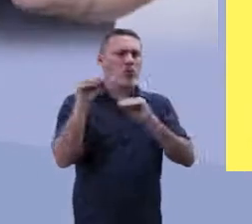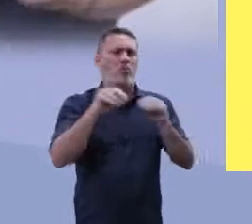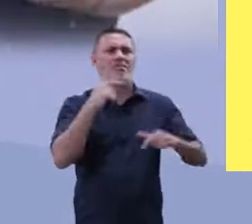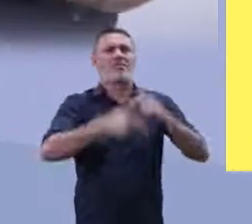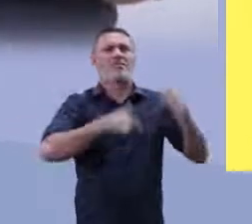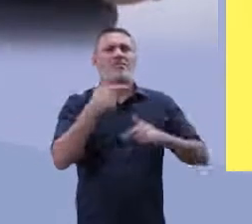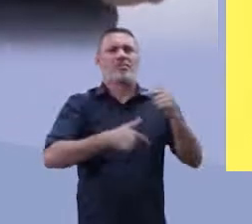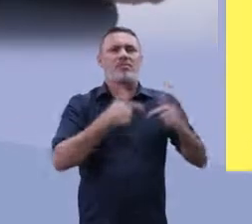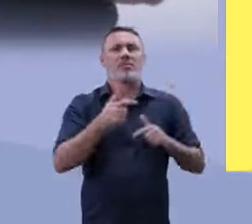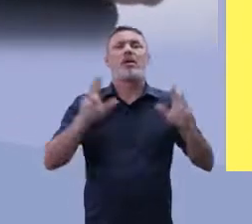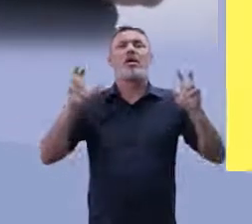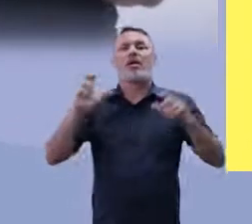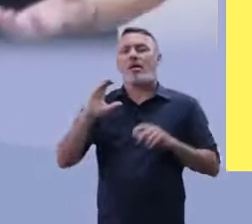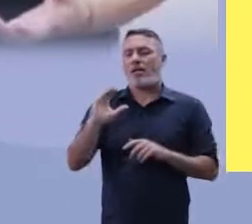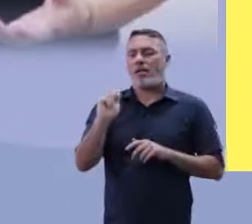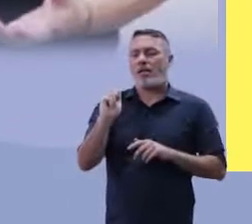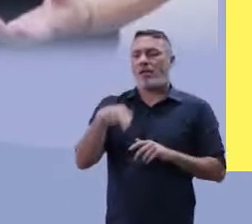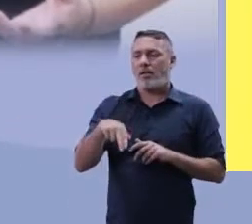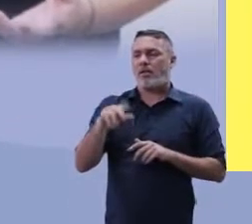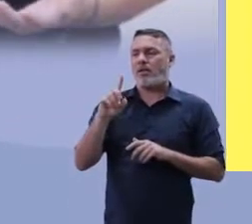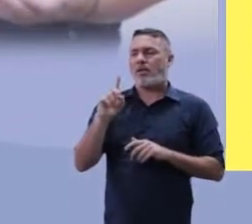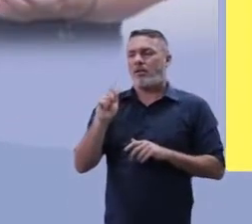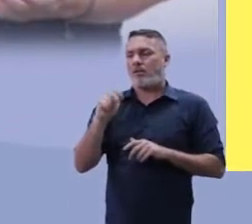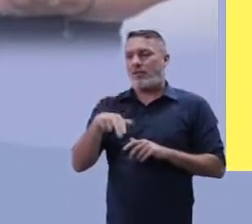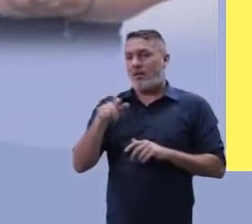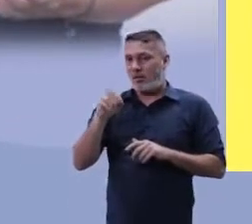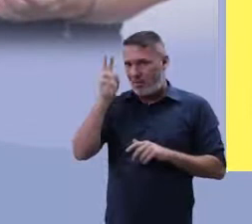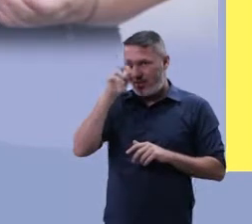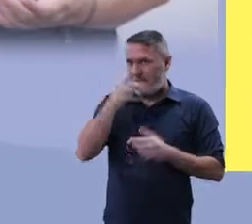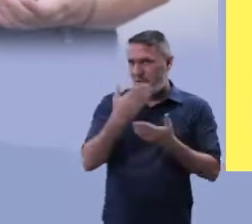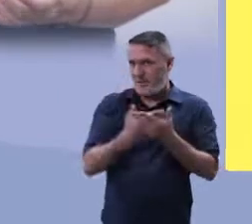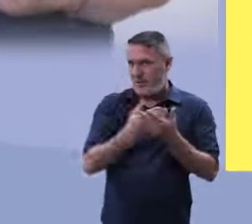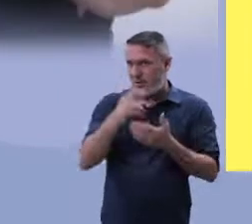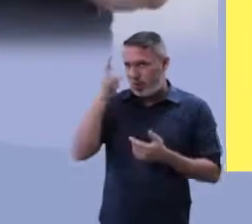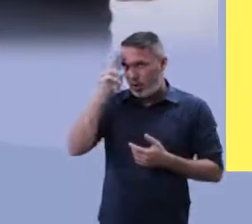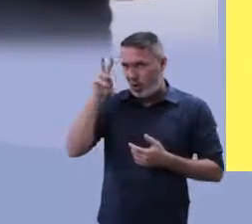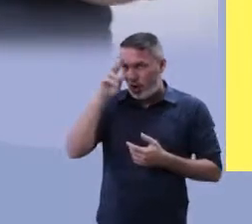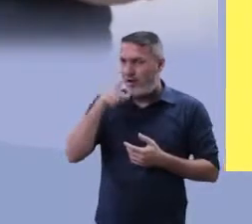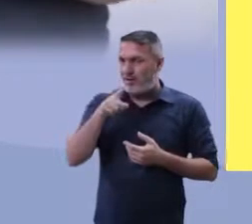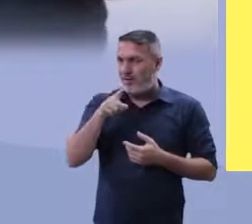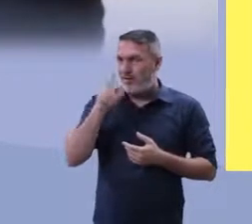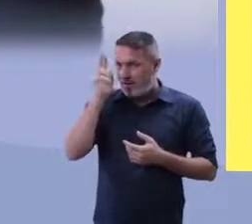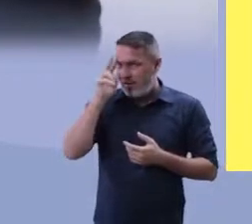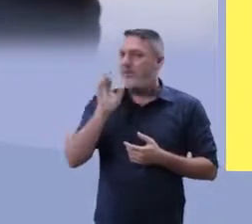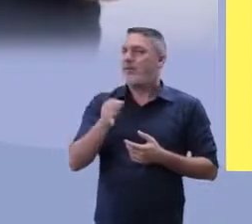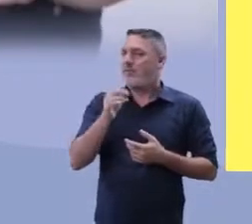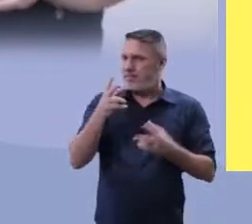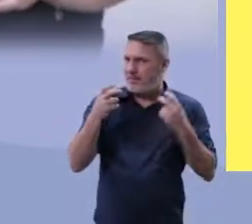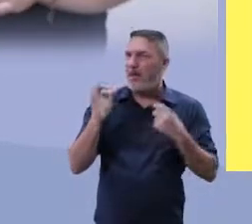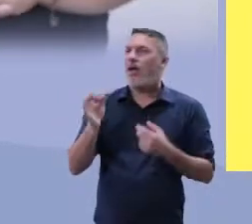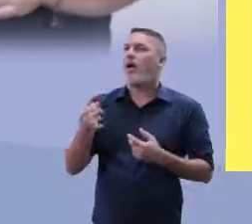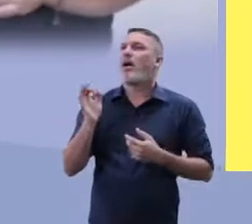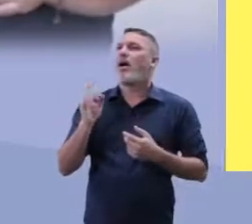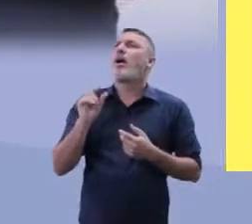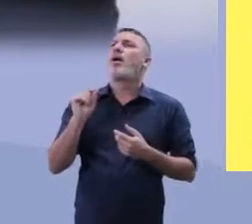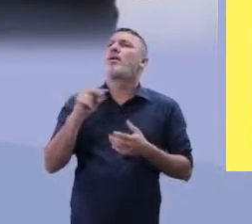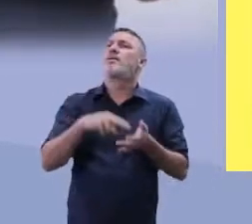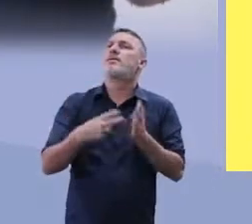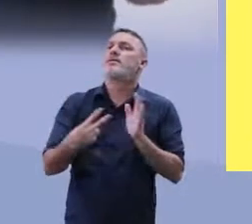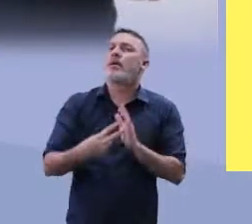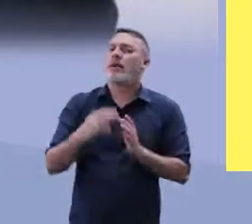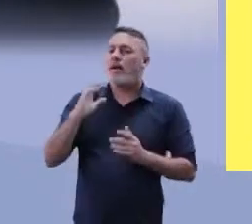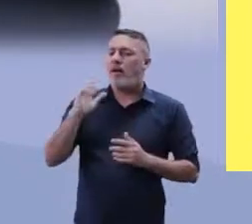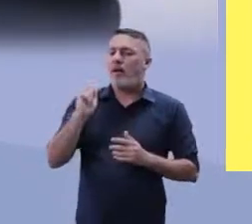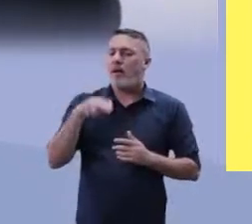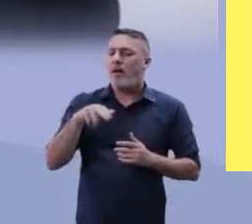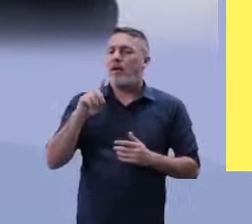nordestinos, chamados de candangos. Está lembrando aí? Aulas de história com seu professor? Muito bem, você está percebendo. Eles